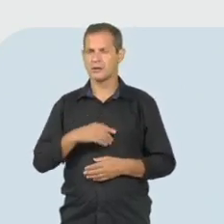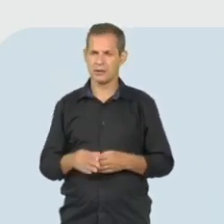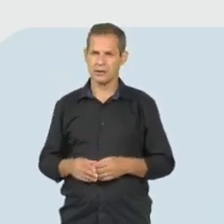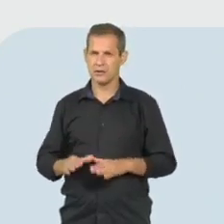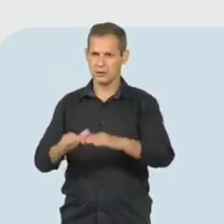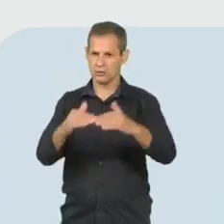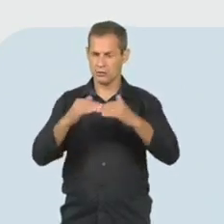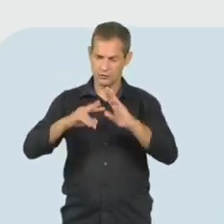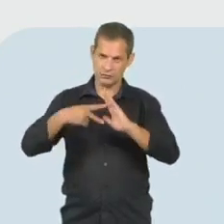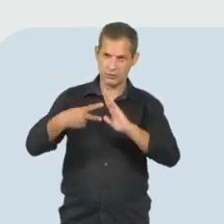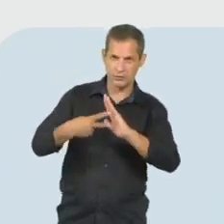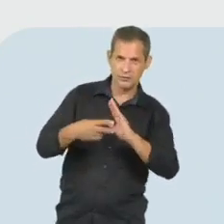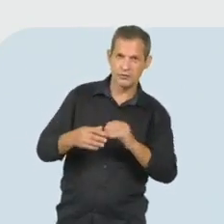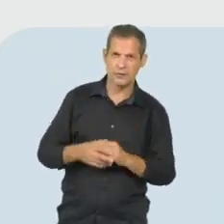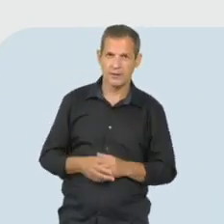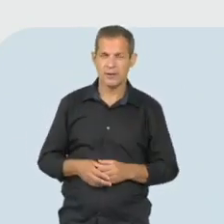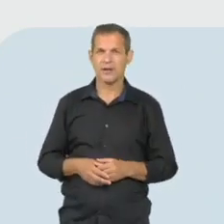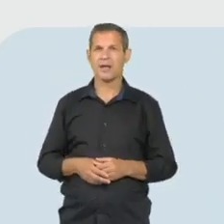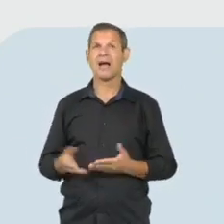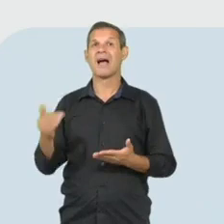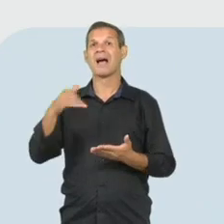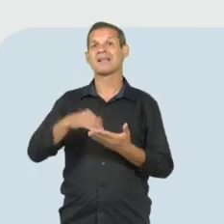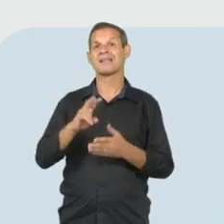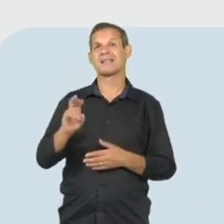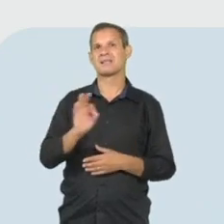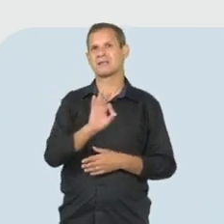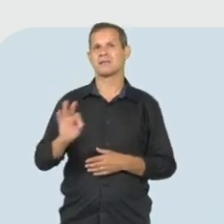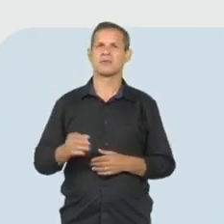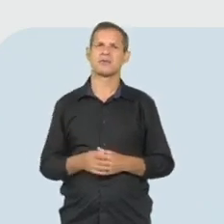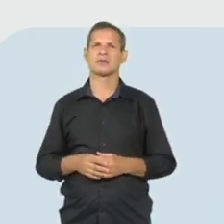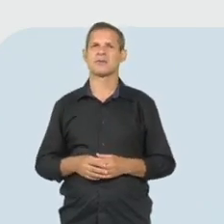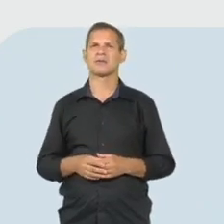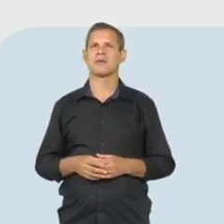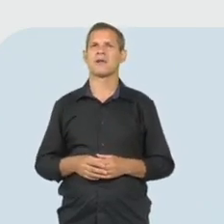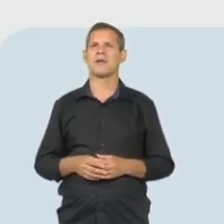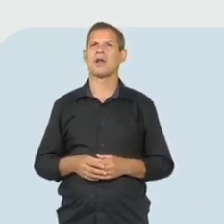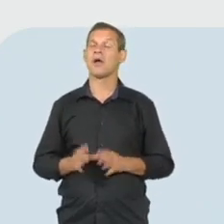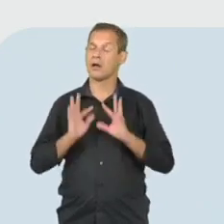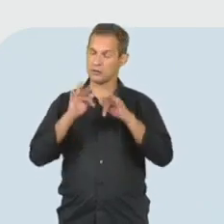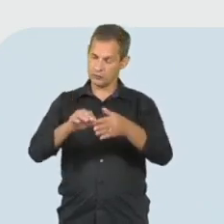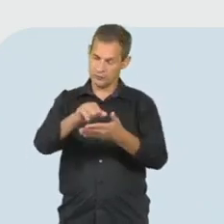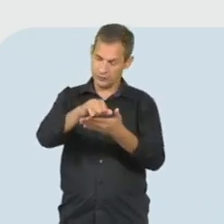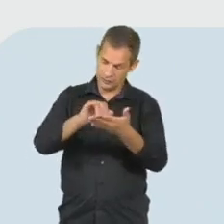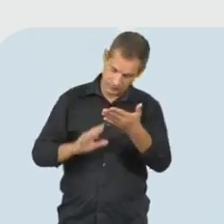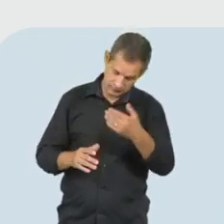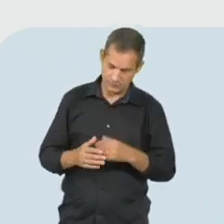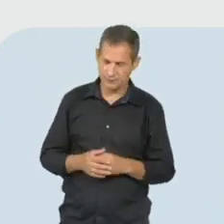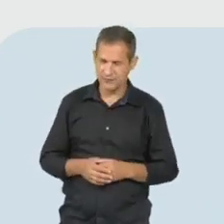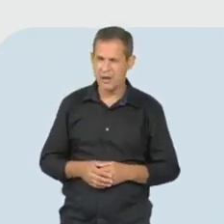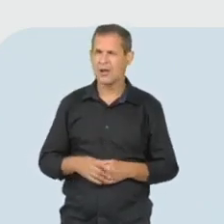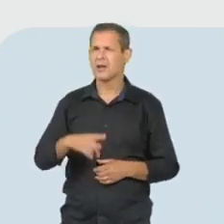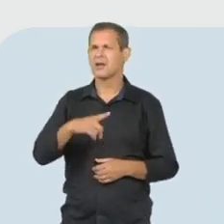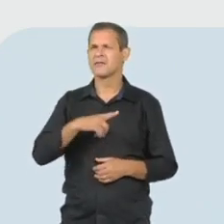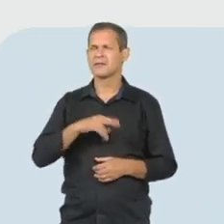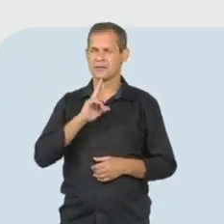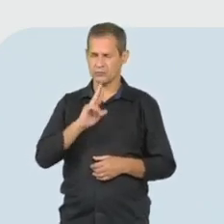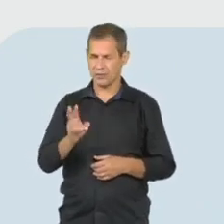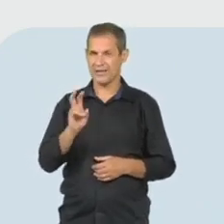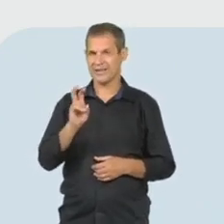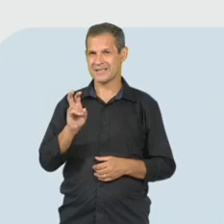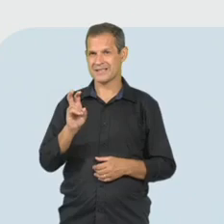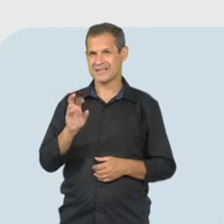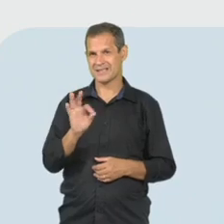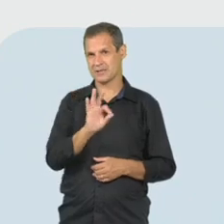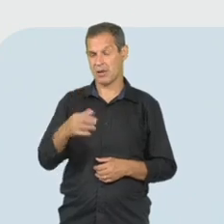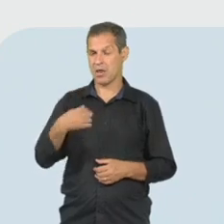de significância de até 5%. Então, lá no final do exercício, se chegar o meu resultado até